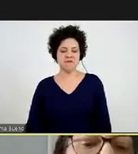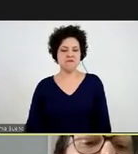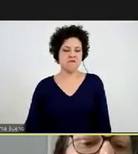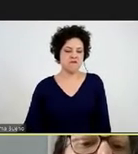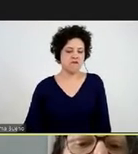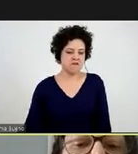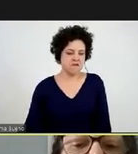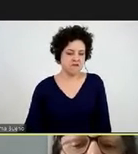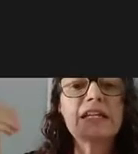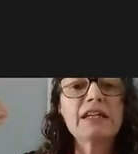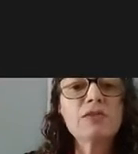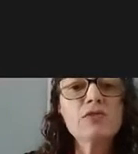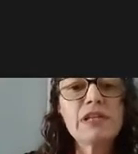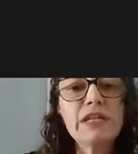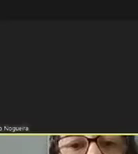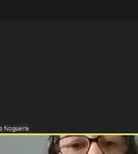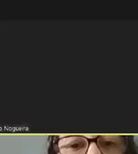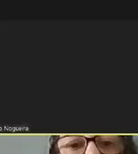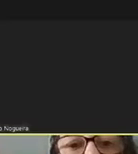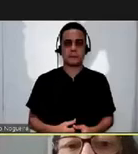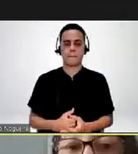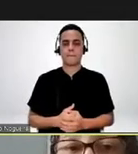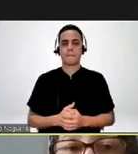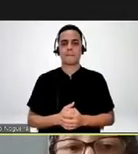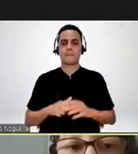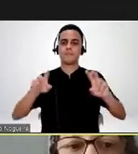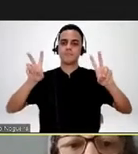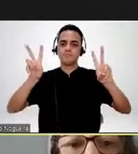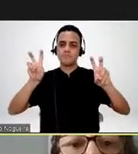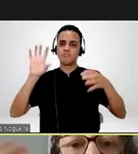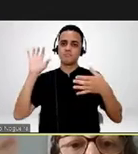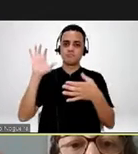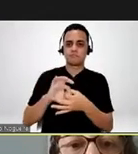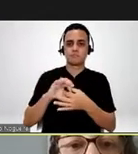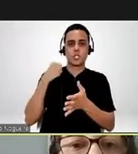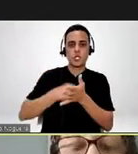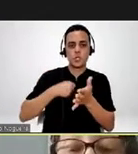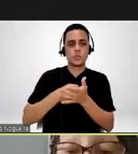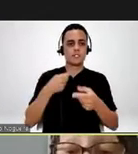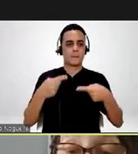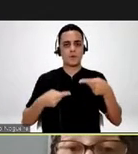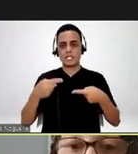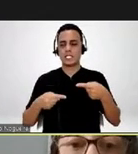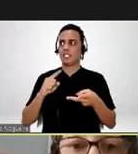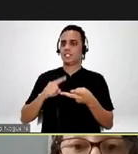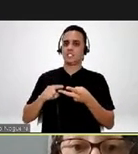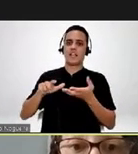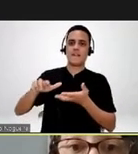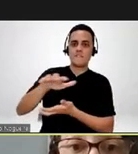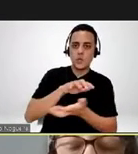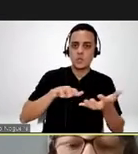título que nos liga à luta política, a uma revolução, a